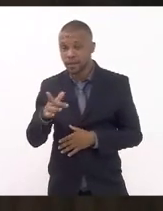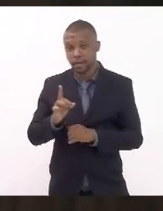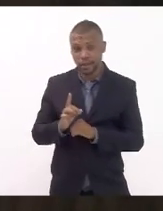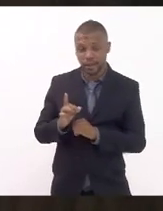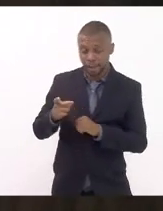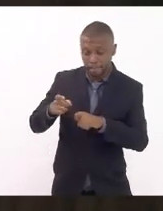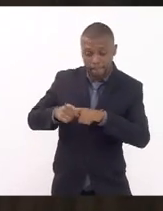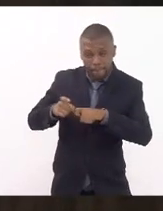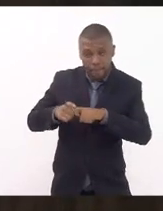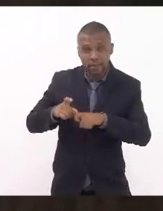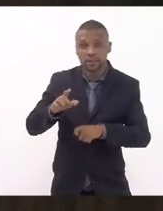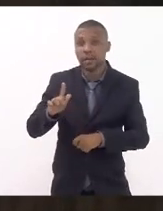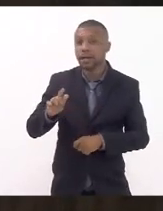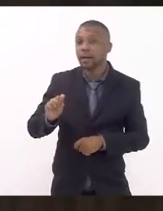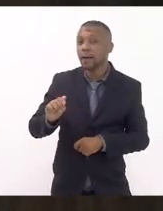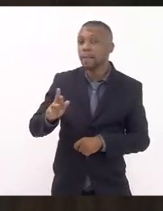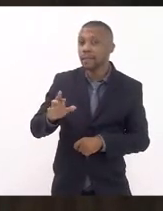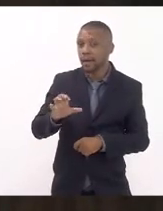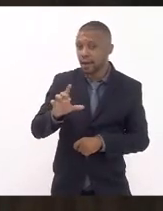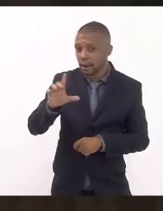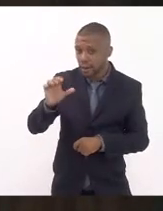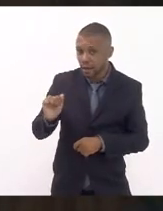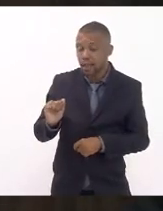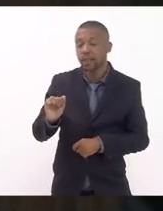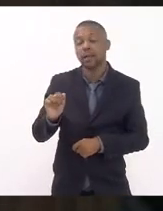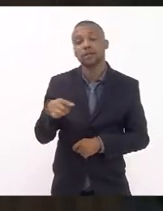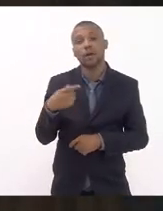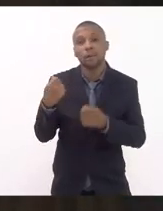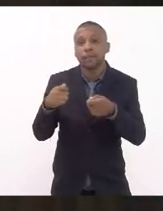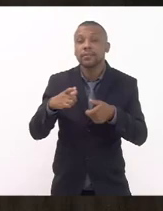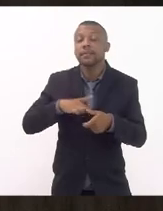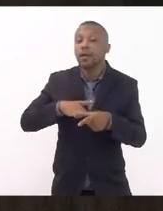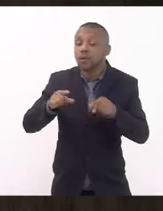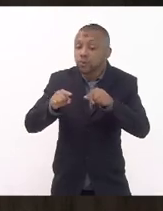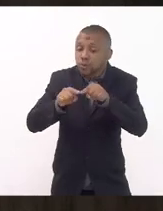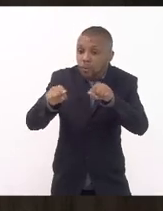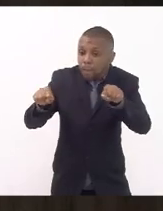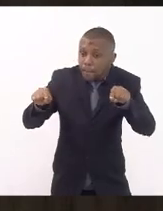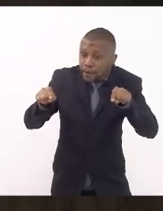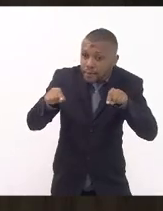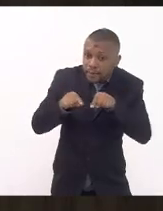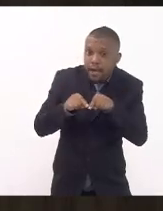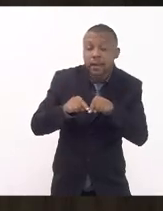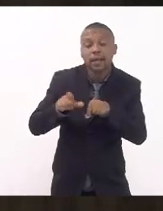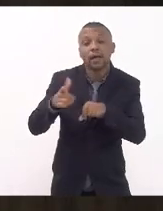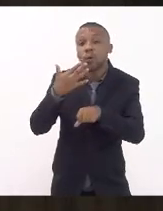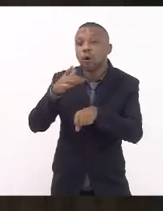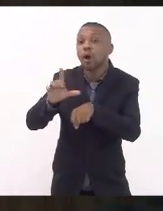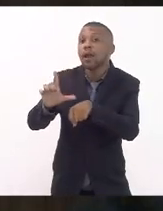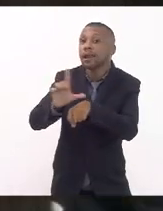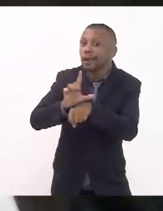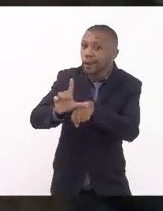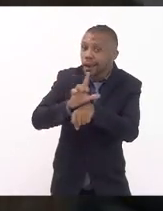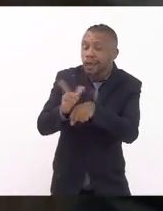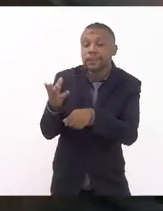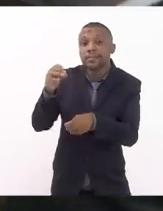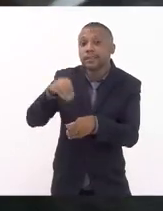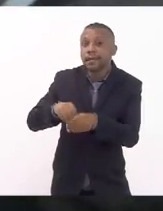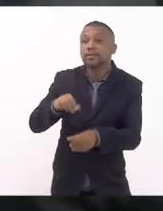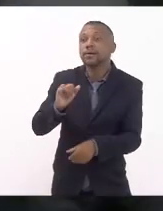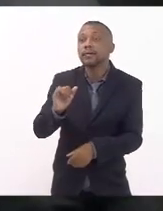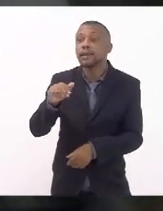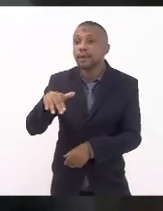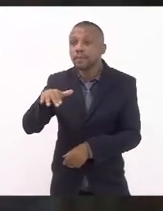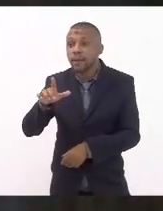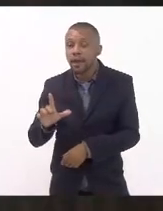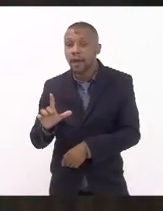Gabriela, que nos falou da necessidade da sala lilás dentro do Instituto Médico Legal.